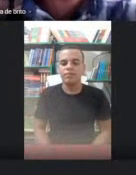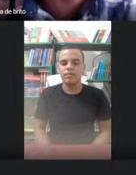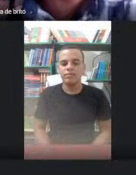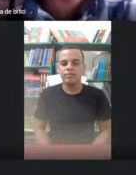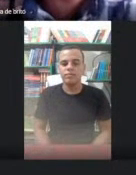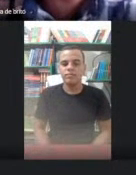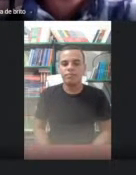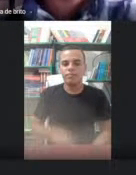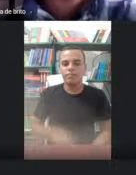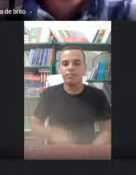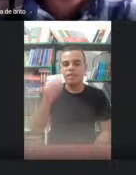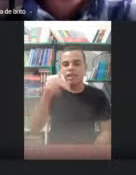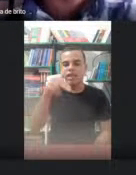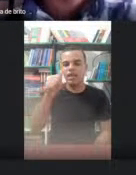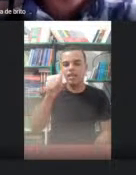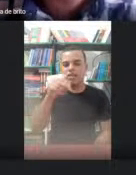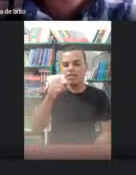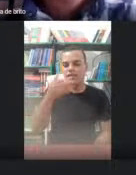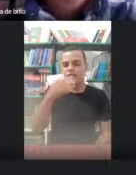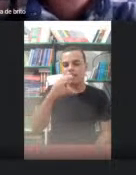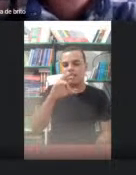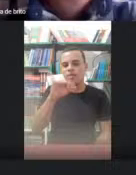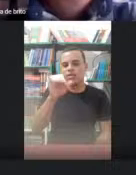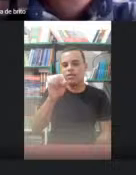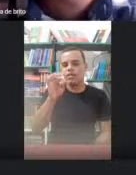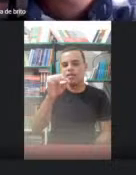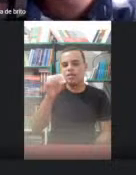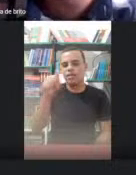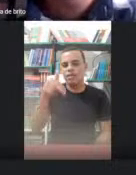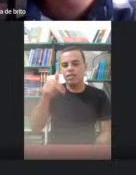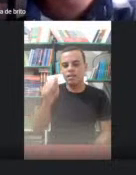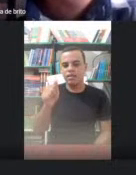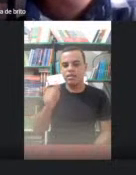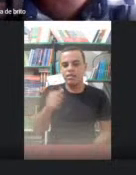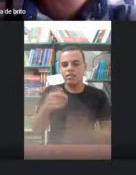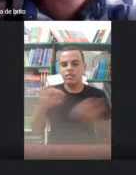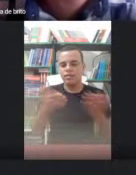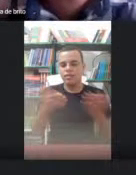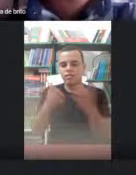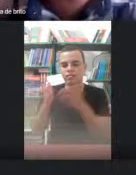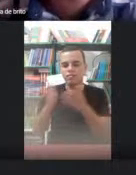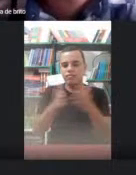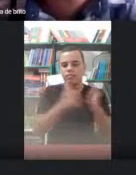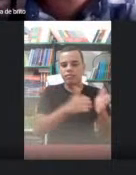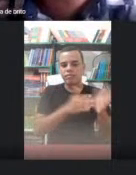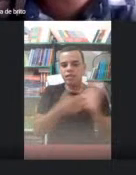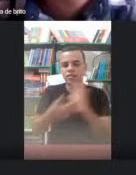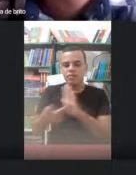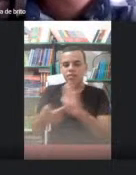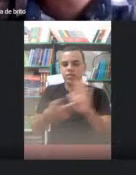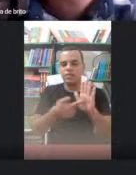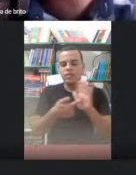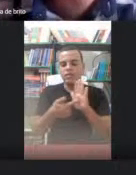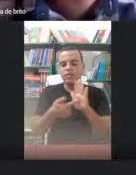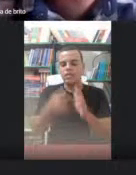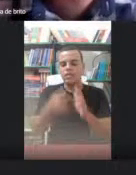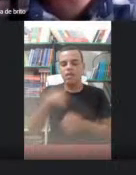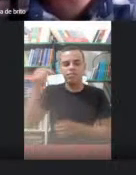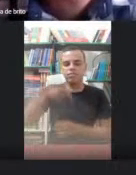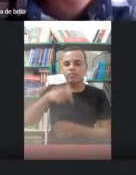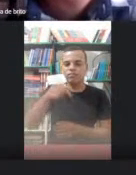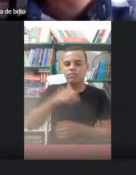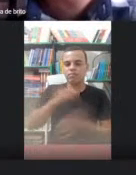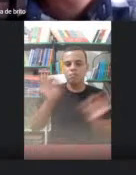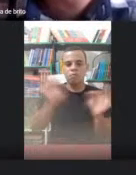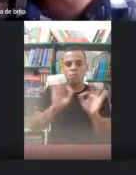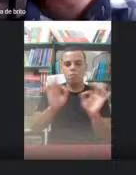Kécio, só para a questão de ordem, e quanto à apresentação também, eu não trouxe nenhuma apresentação, eu vou mais